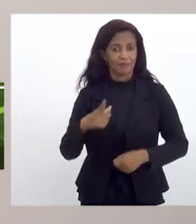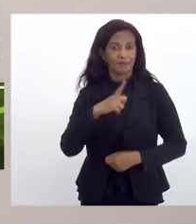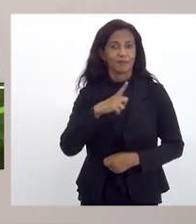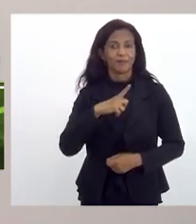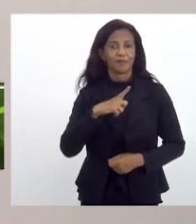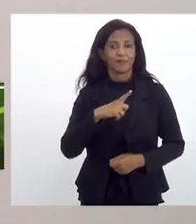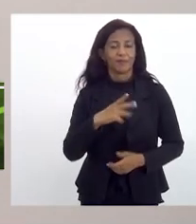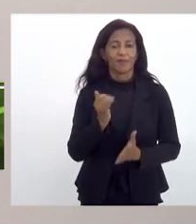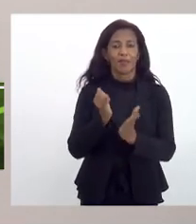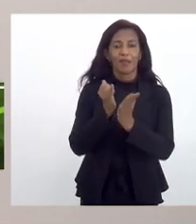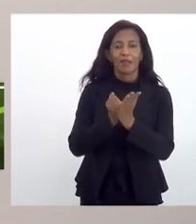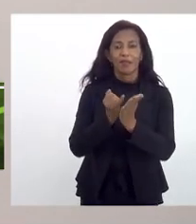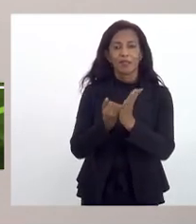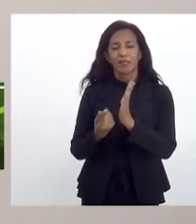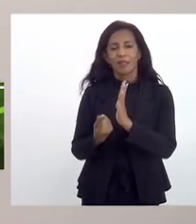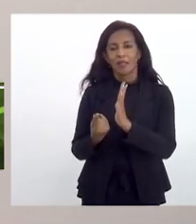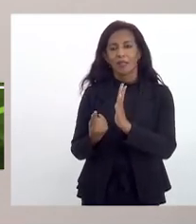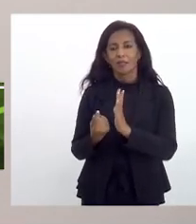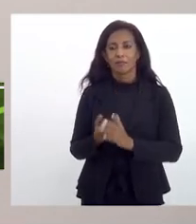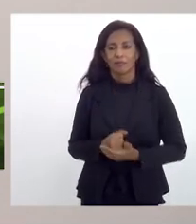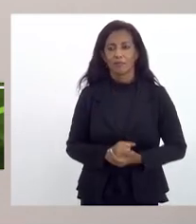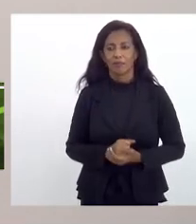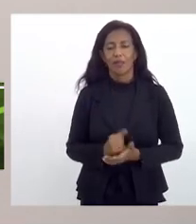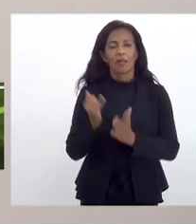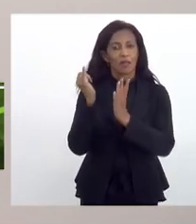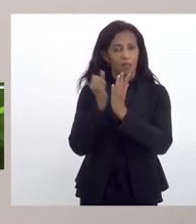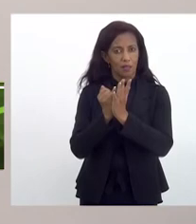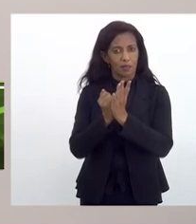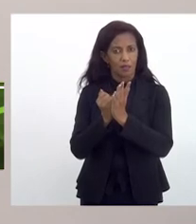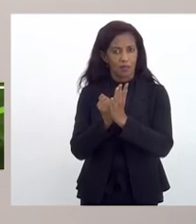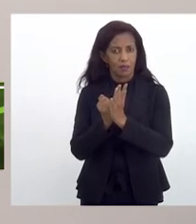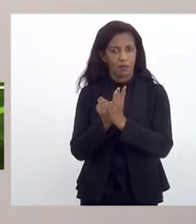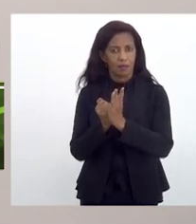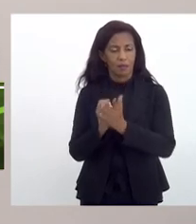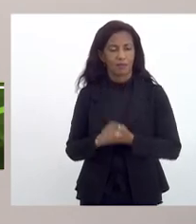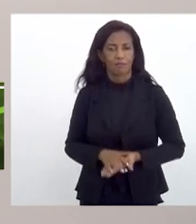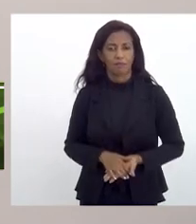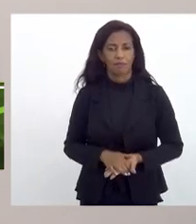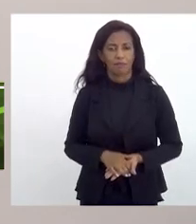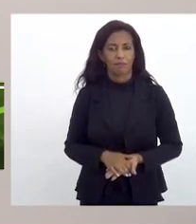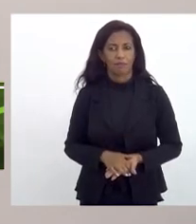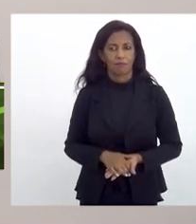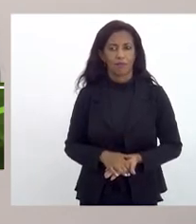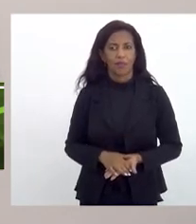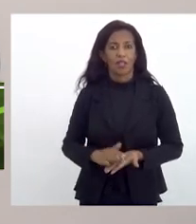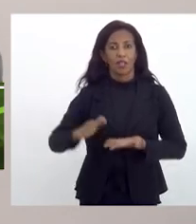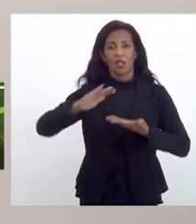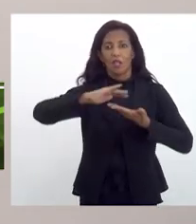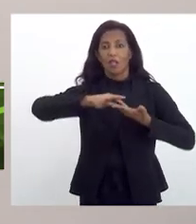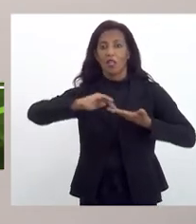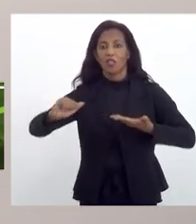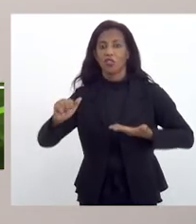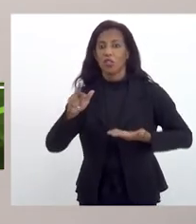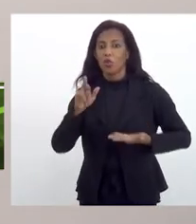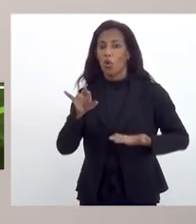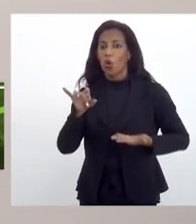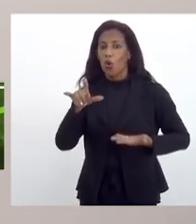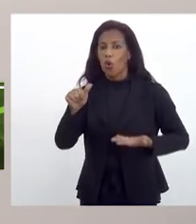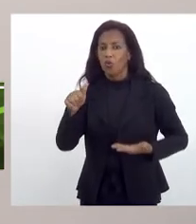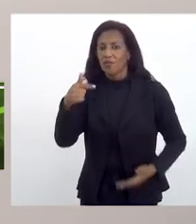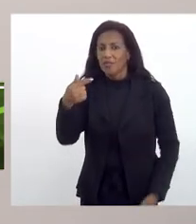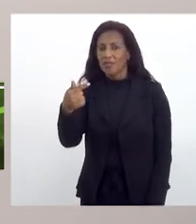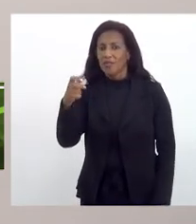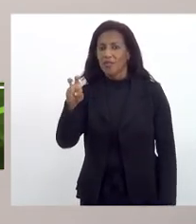receita líquida, melhor, é, receita líquida sem os royalties na faixa de 75 bi